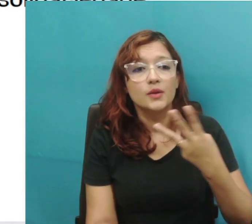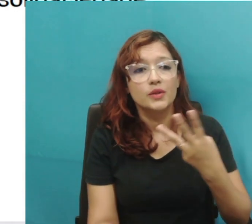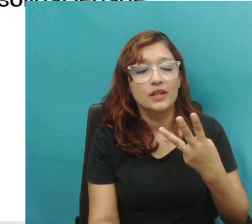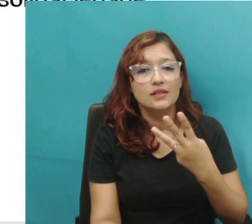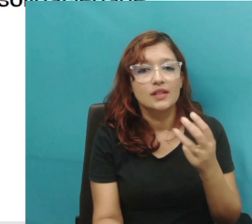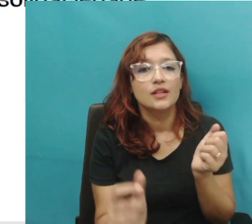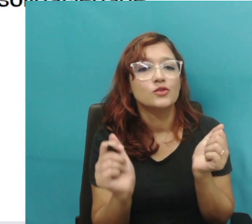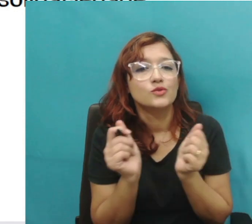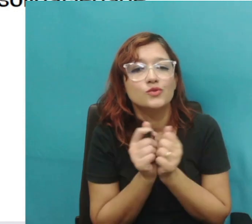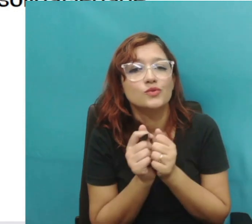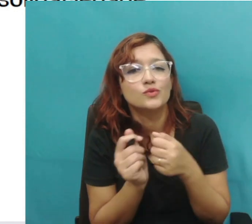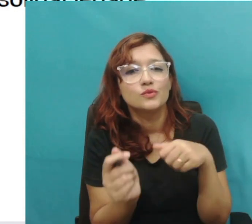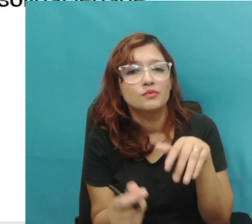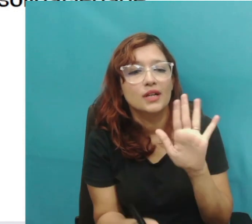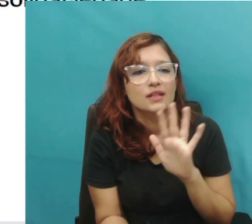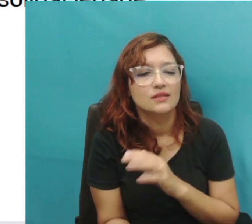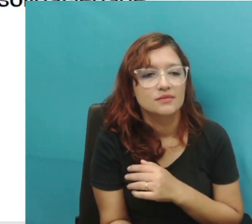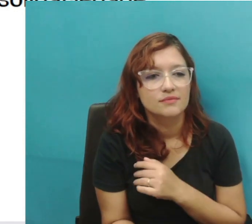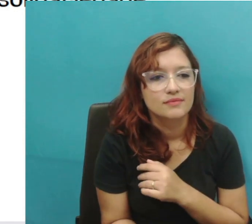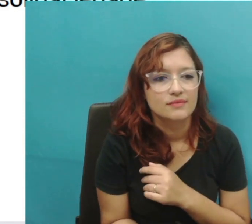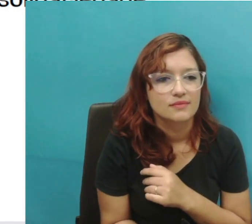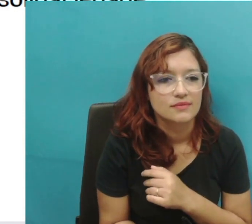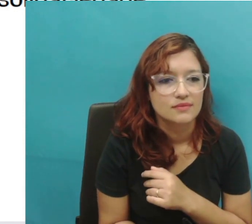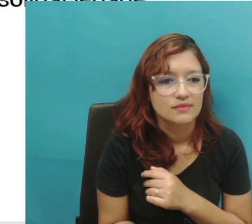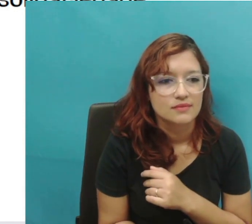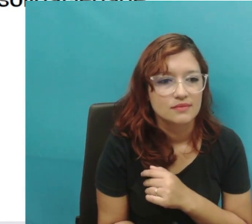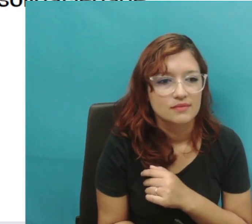Segundo, foi o respeito.